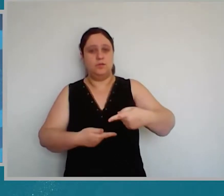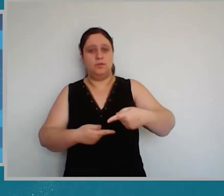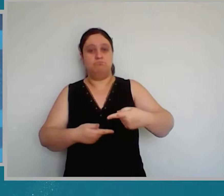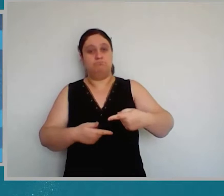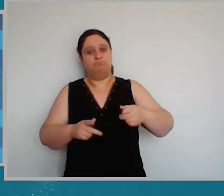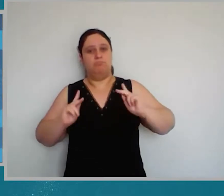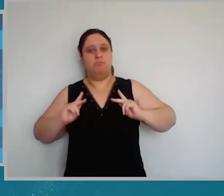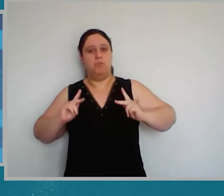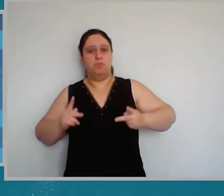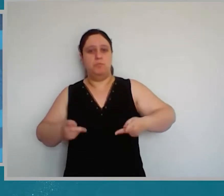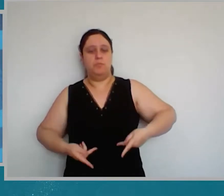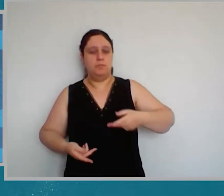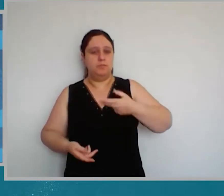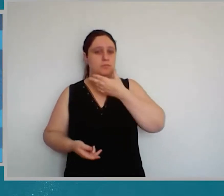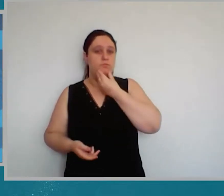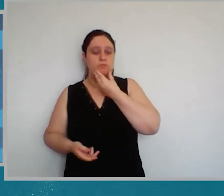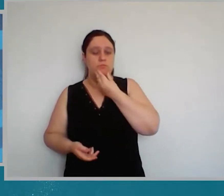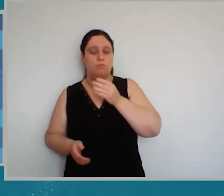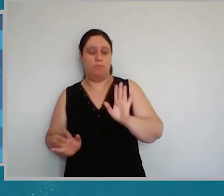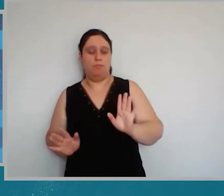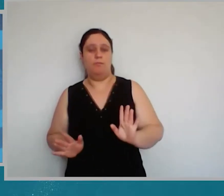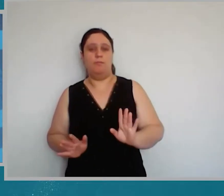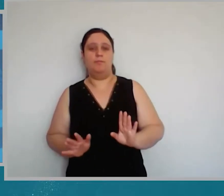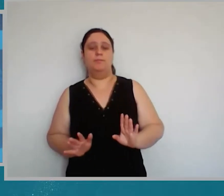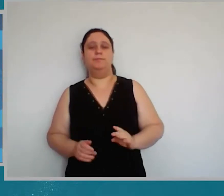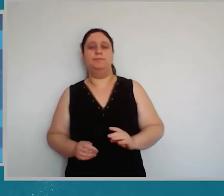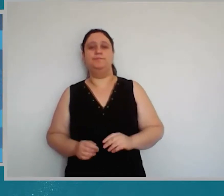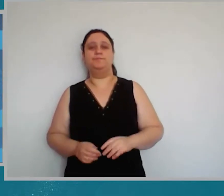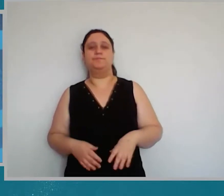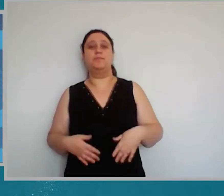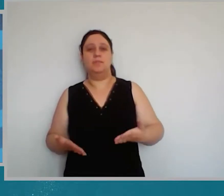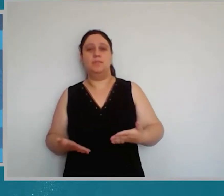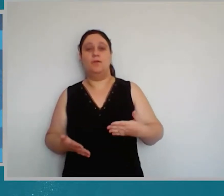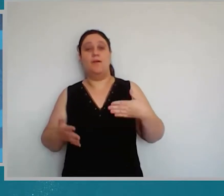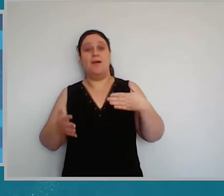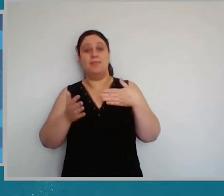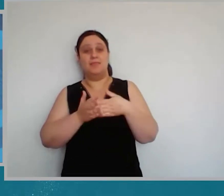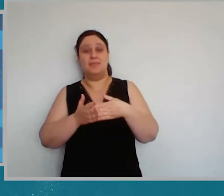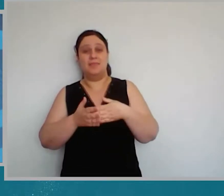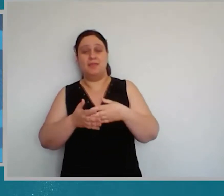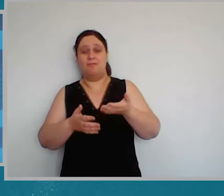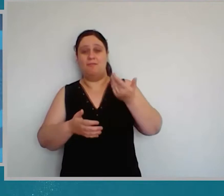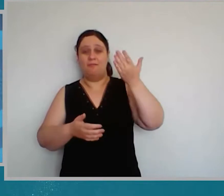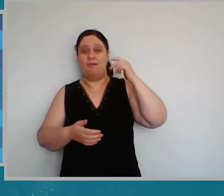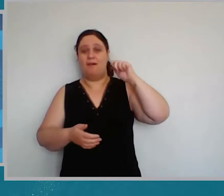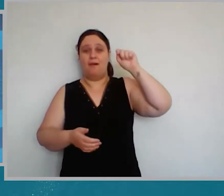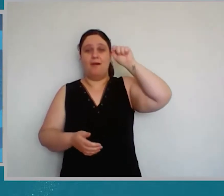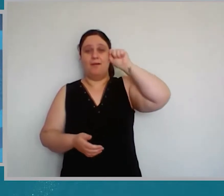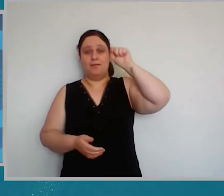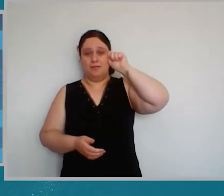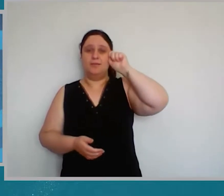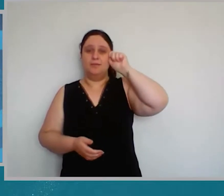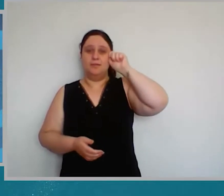sua genealogia vai até Adão, até a Deus ter criado o